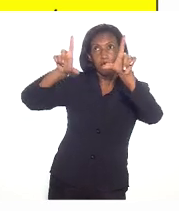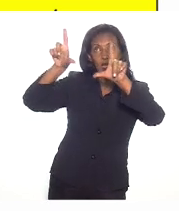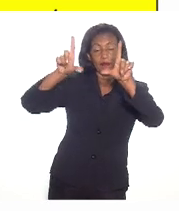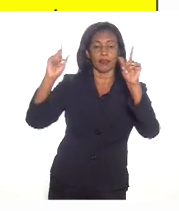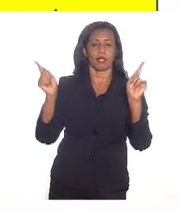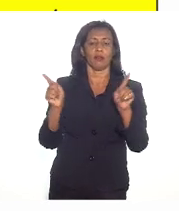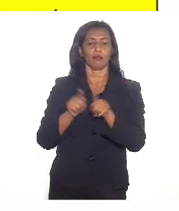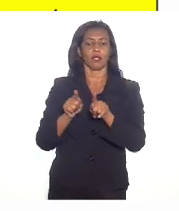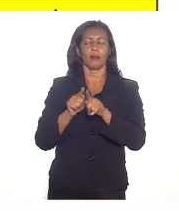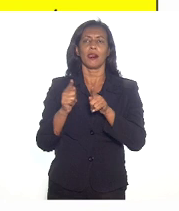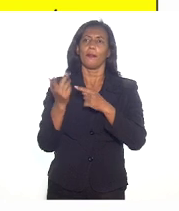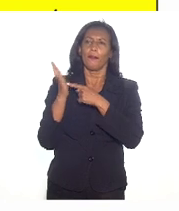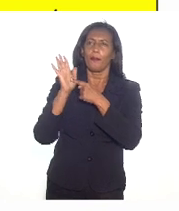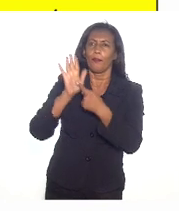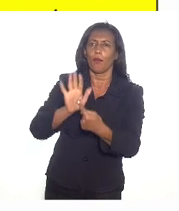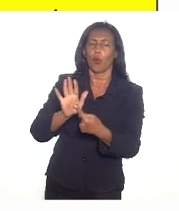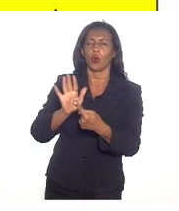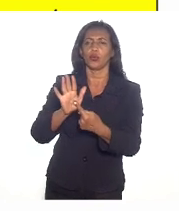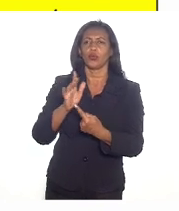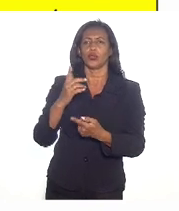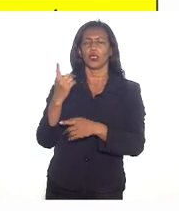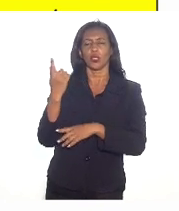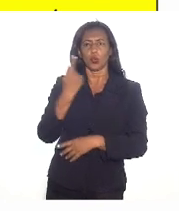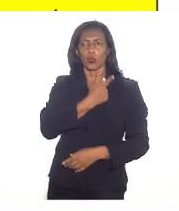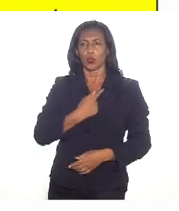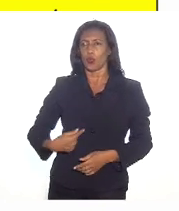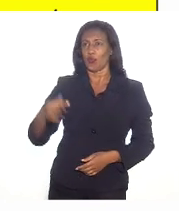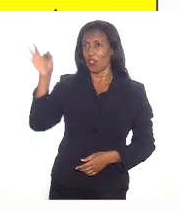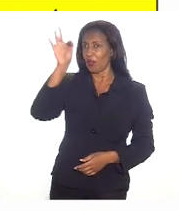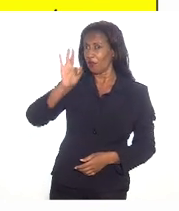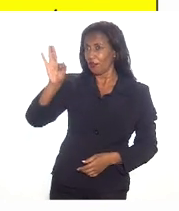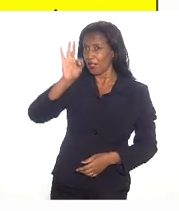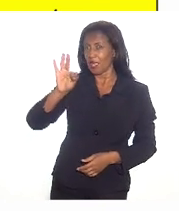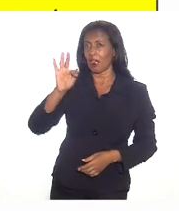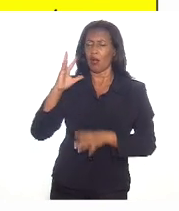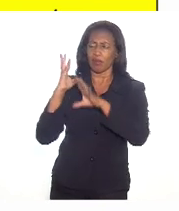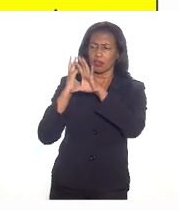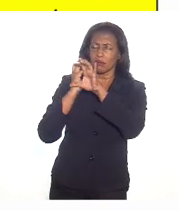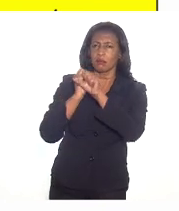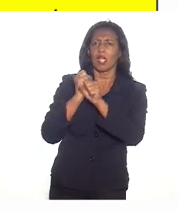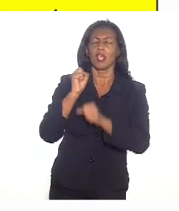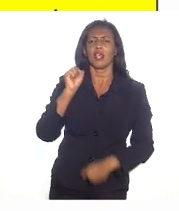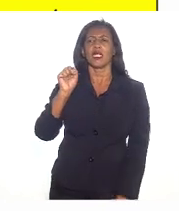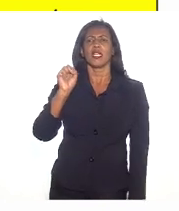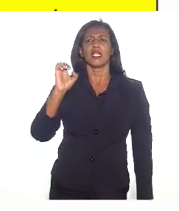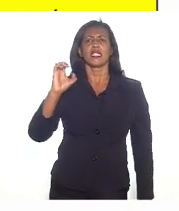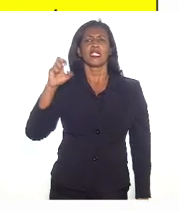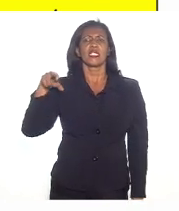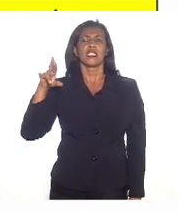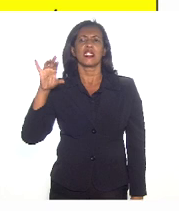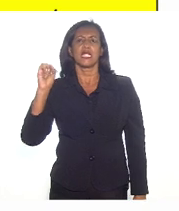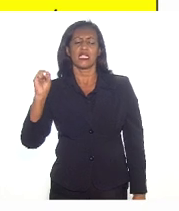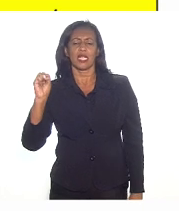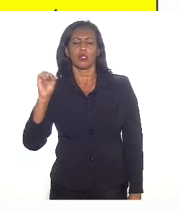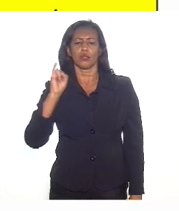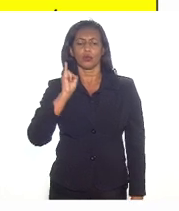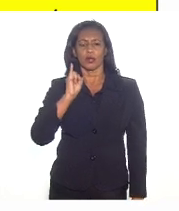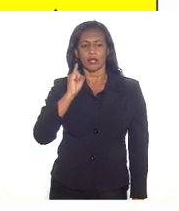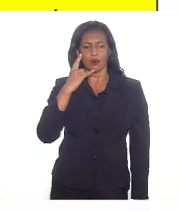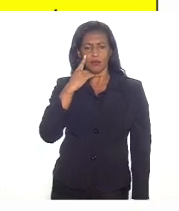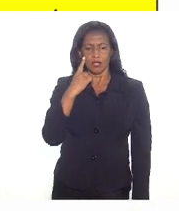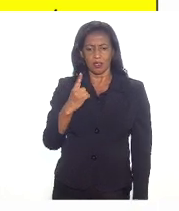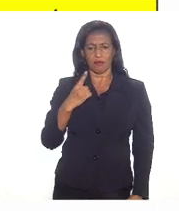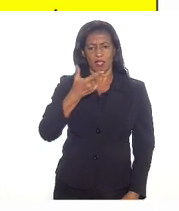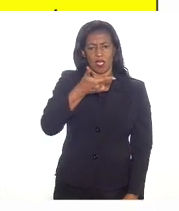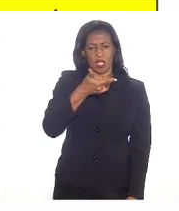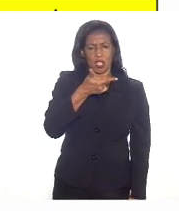federal faça o censo, e os dados estão muito complicados. Se a gente pegar, por exemplo, o CAGED em